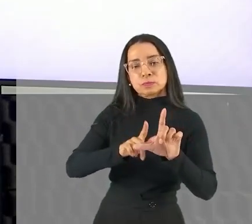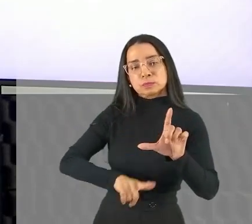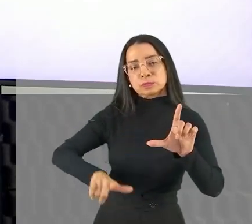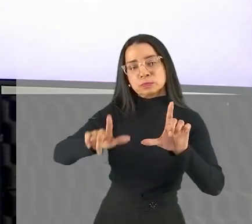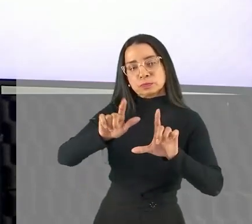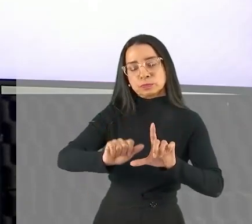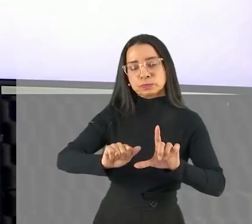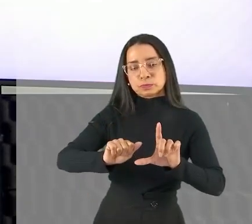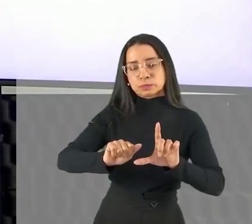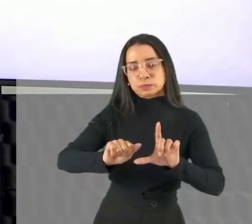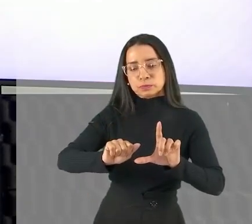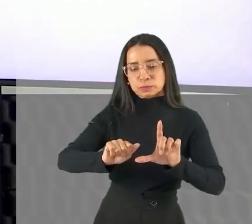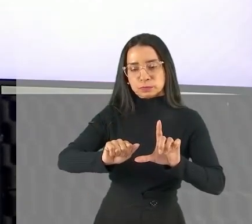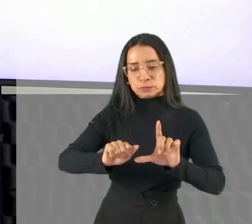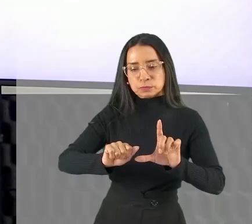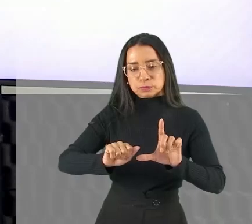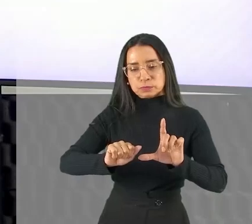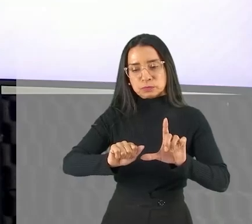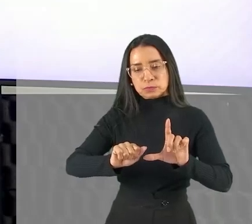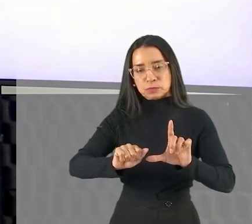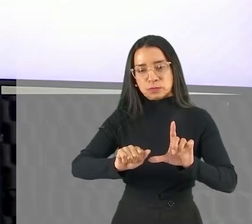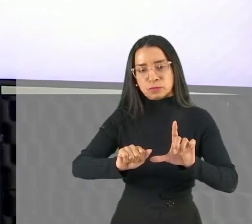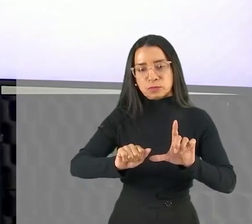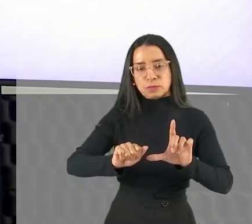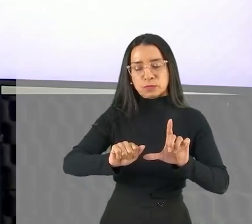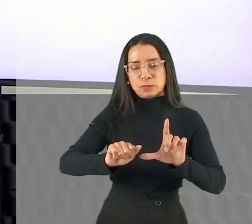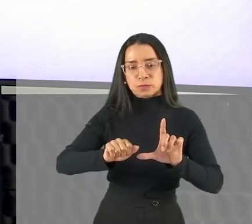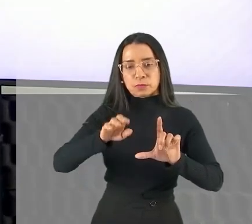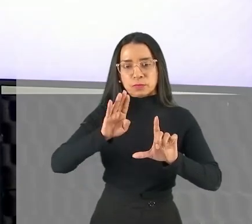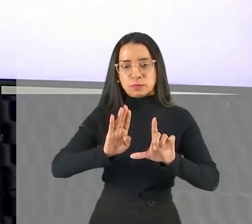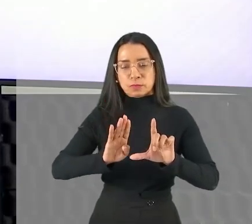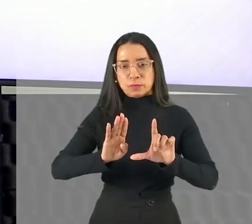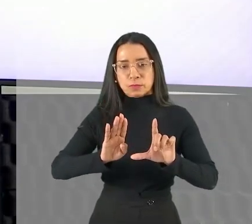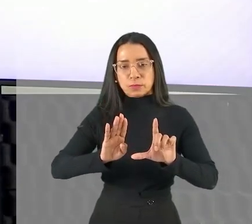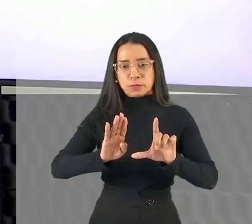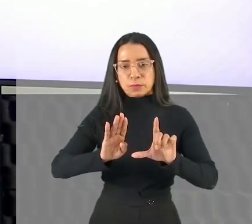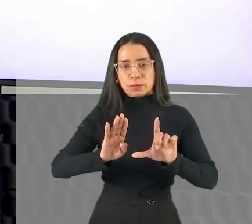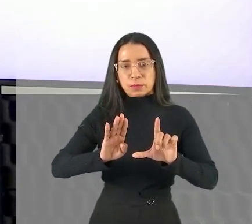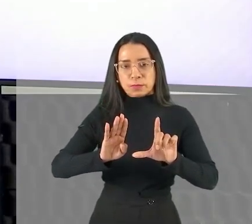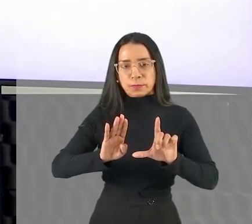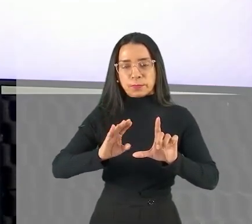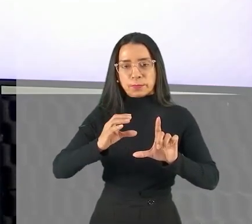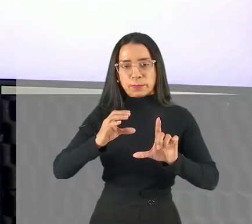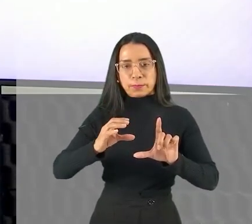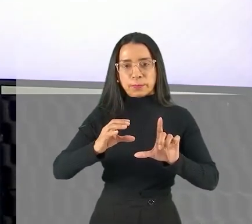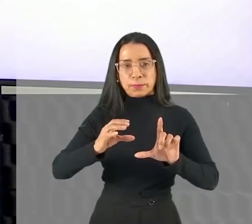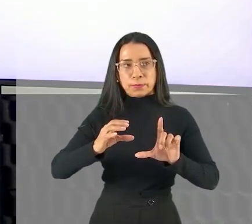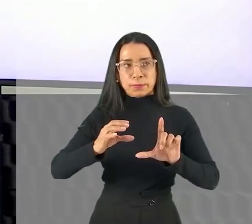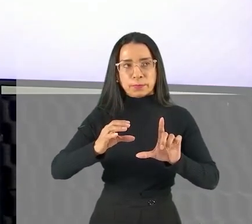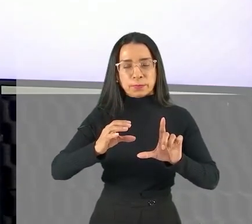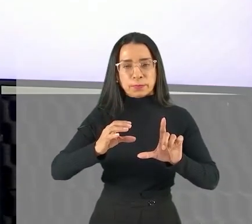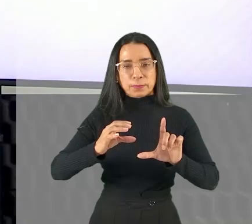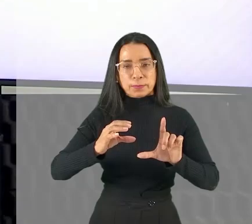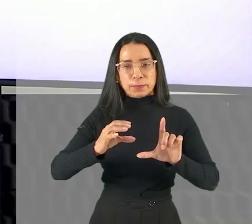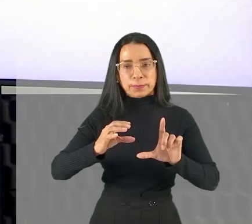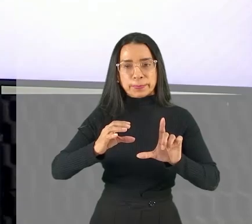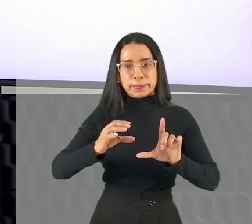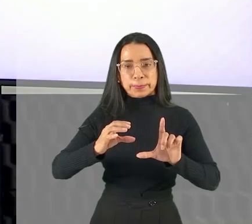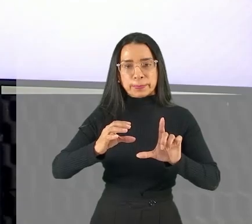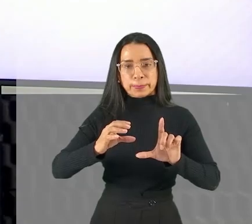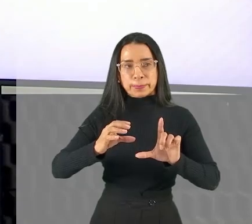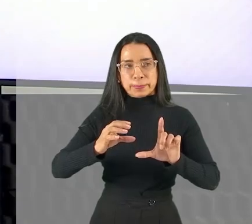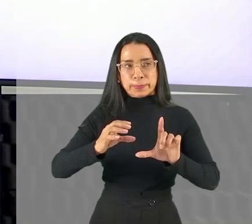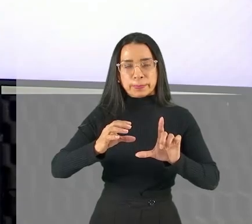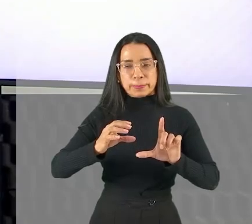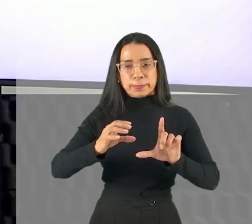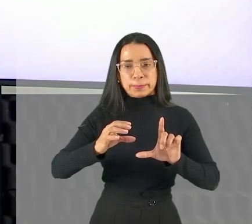conjunção, quando. Adjetivo, irresistível. Letra C, verbo no